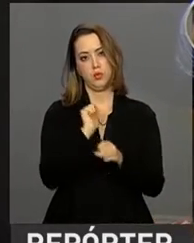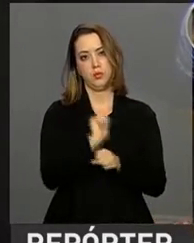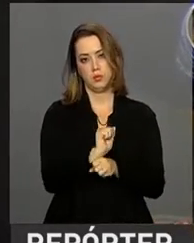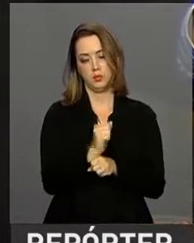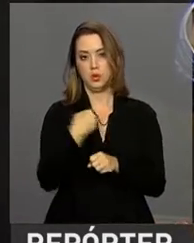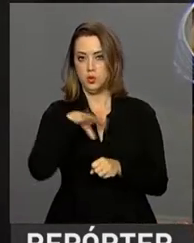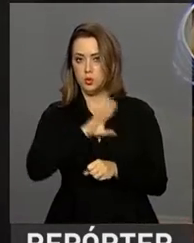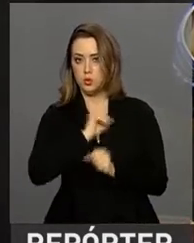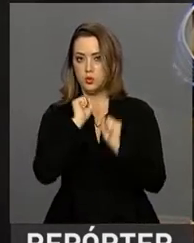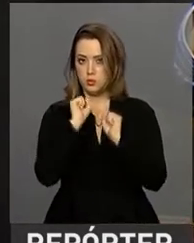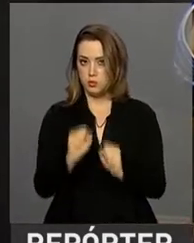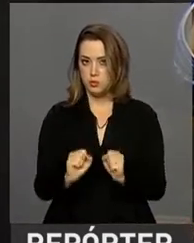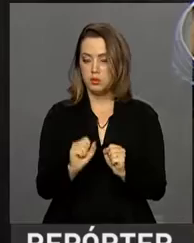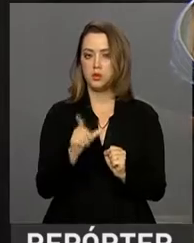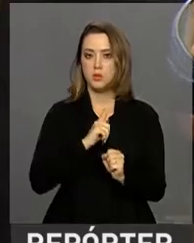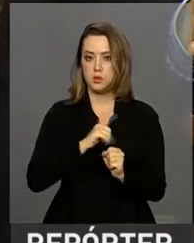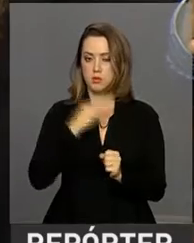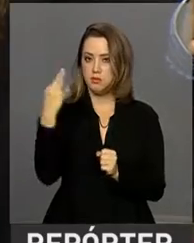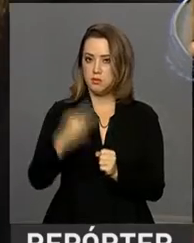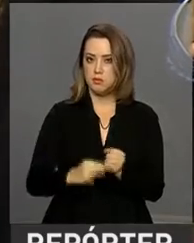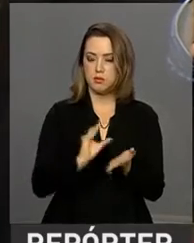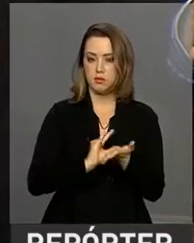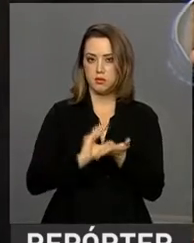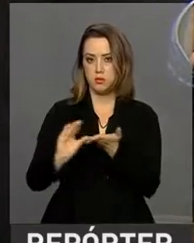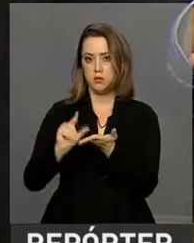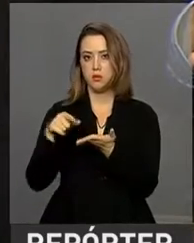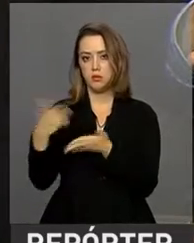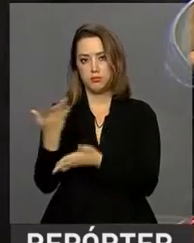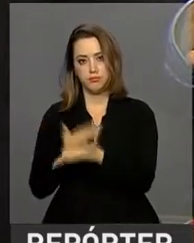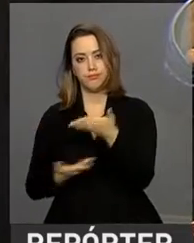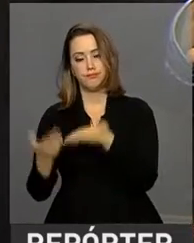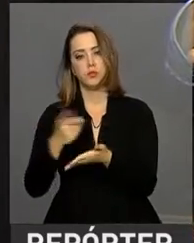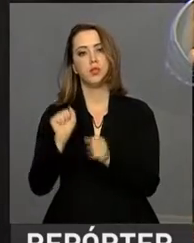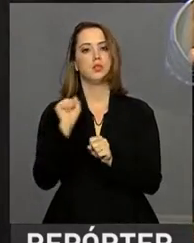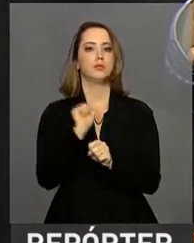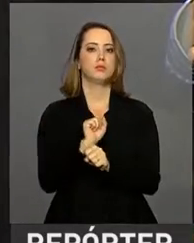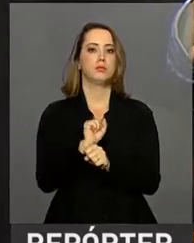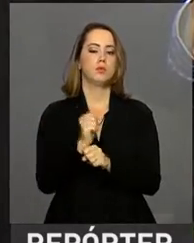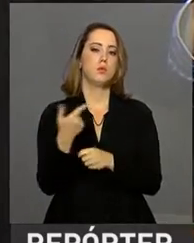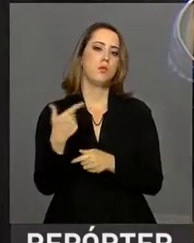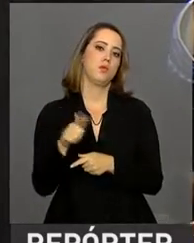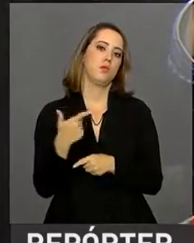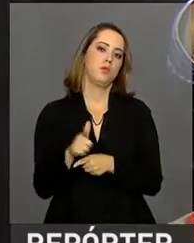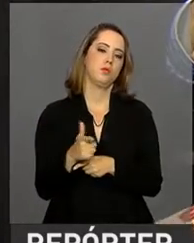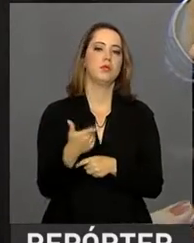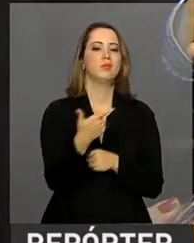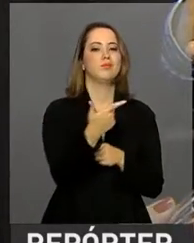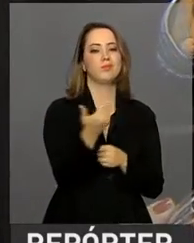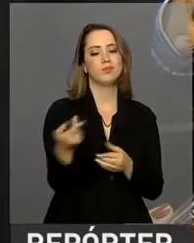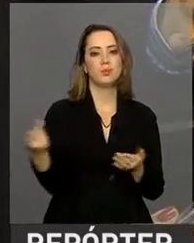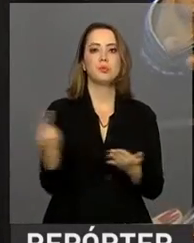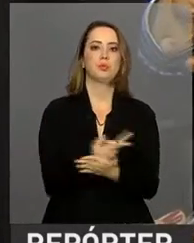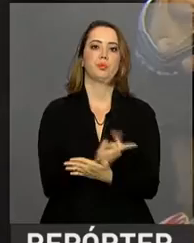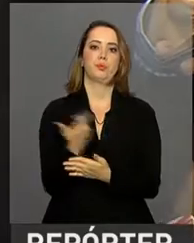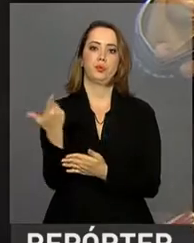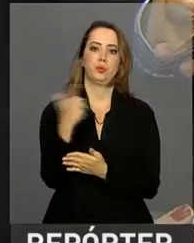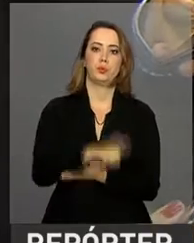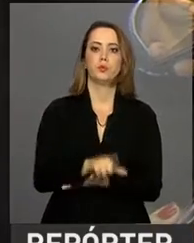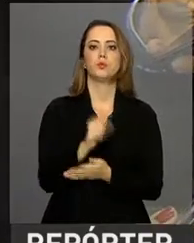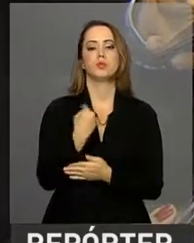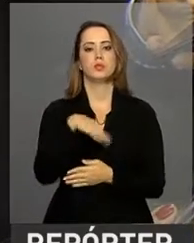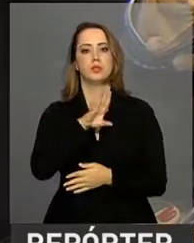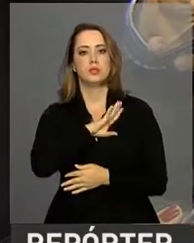segurança dos recursos e fluxo necessário para que paralisações como essa não venham a acontecer e que nós